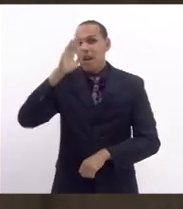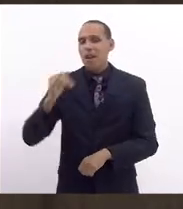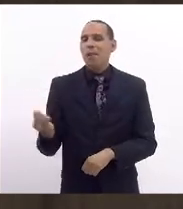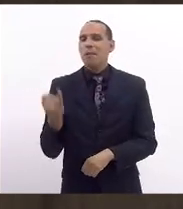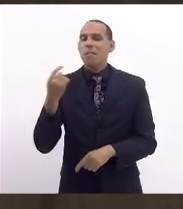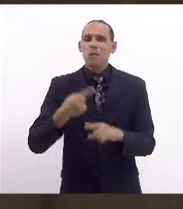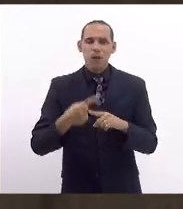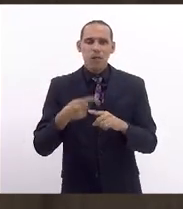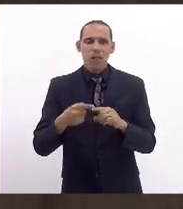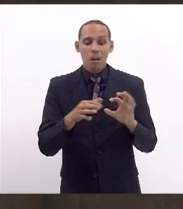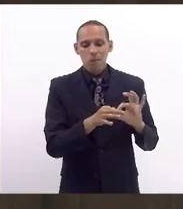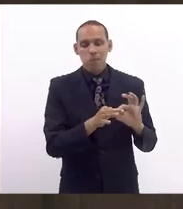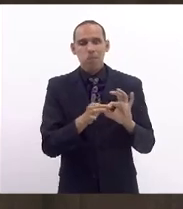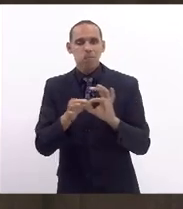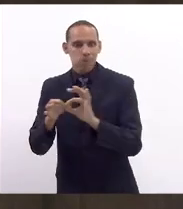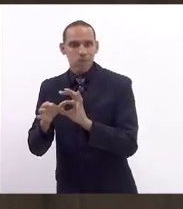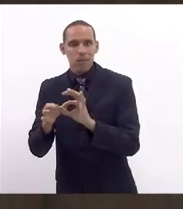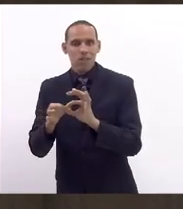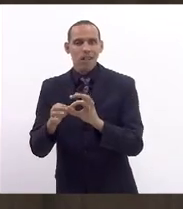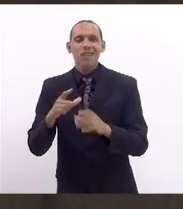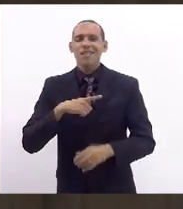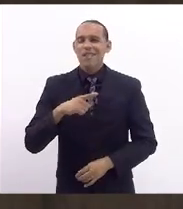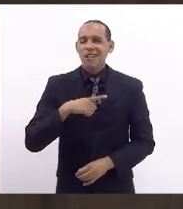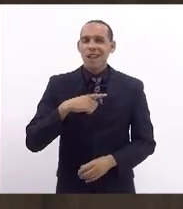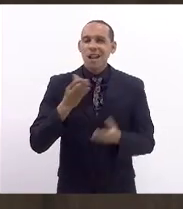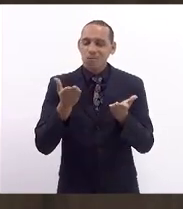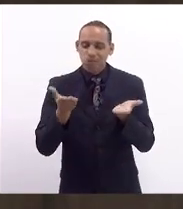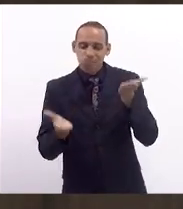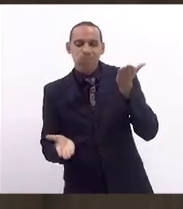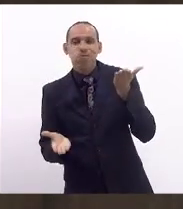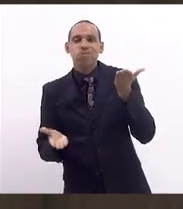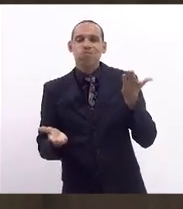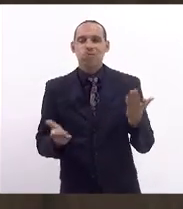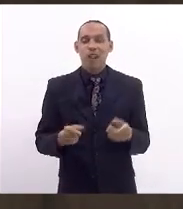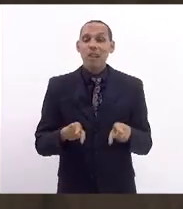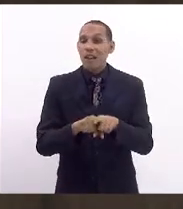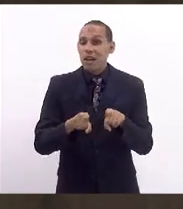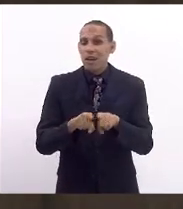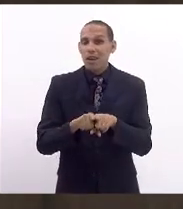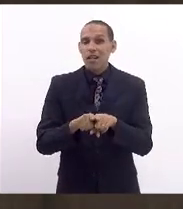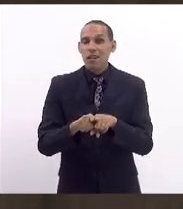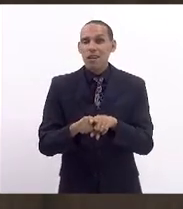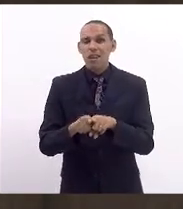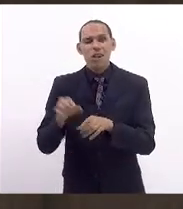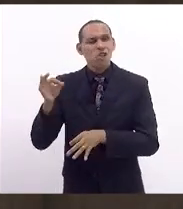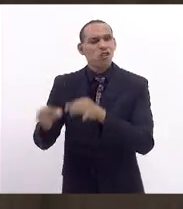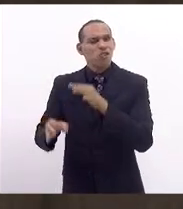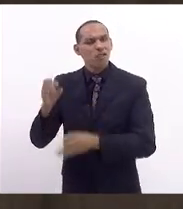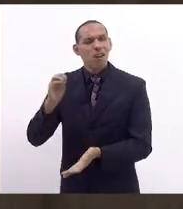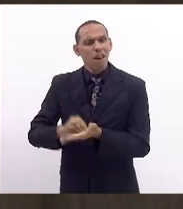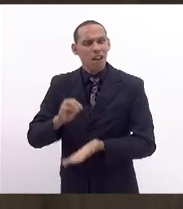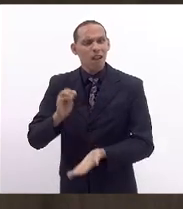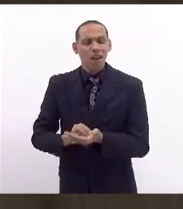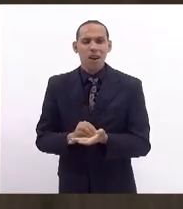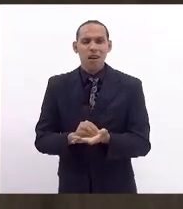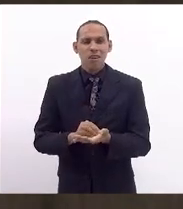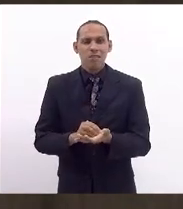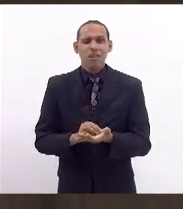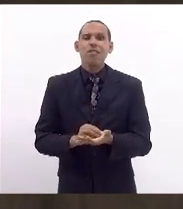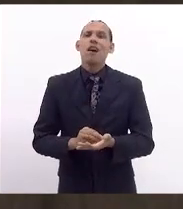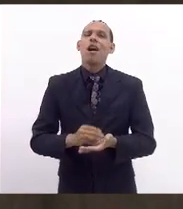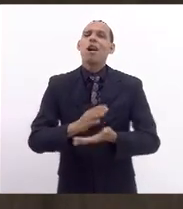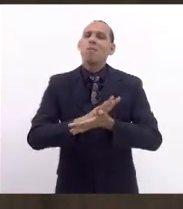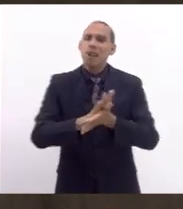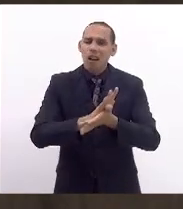em contextos onde imperam a desigualdade onde imperam a injustiça onde imperam